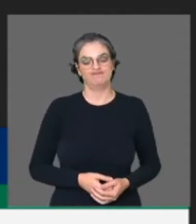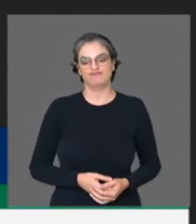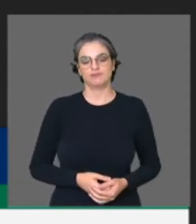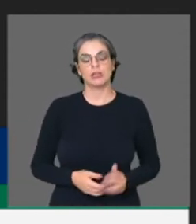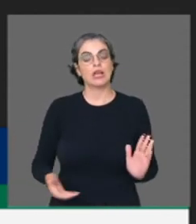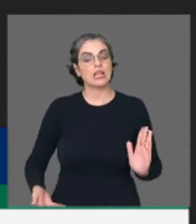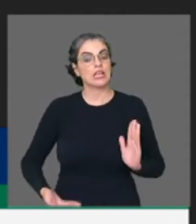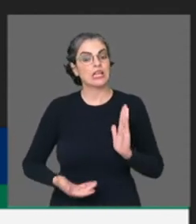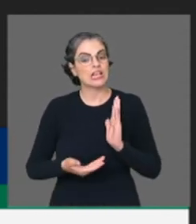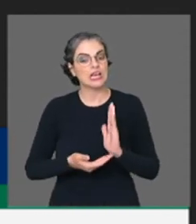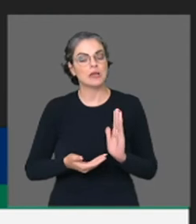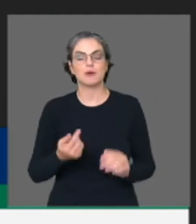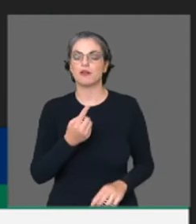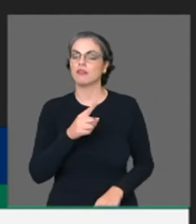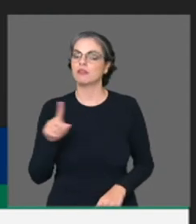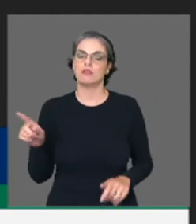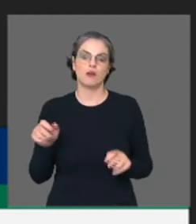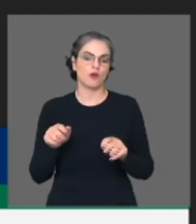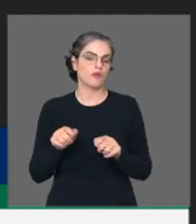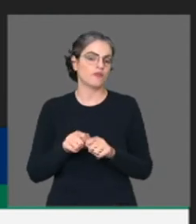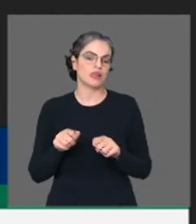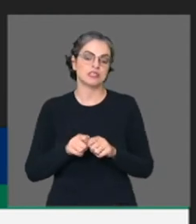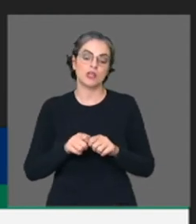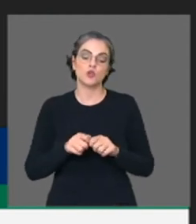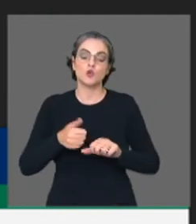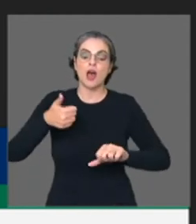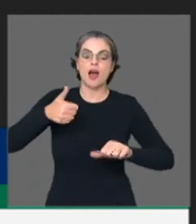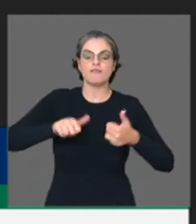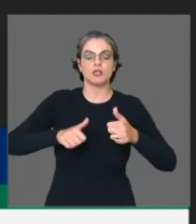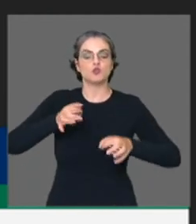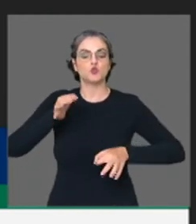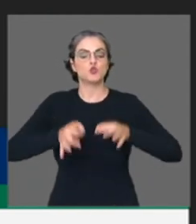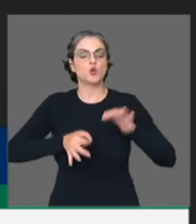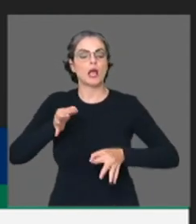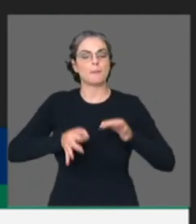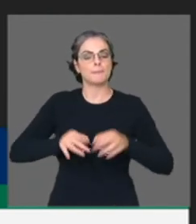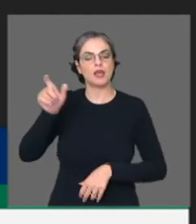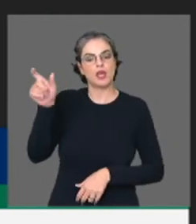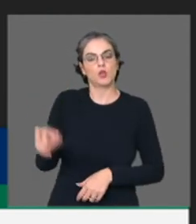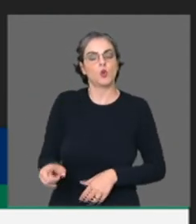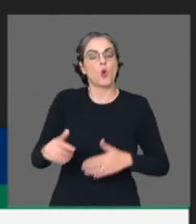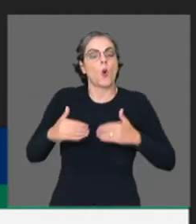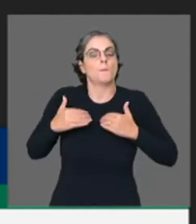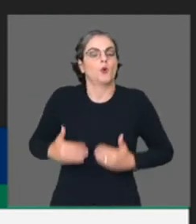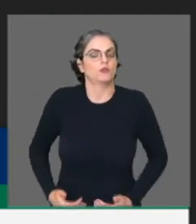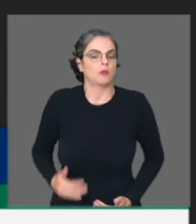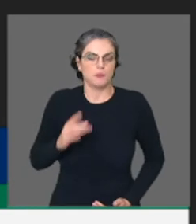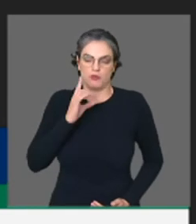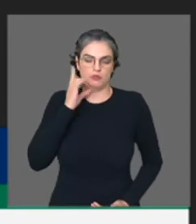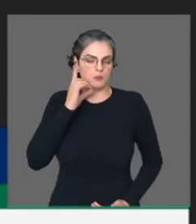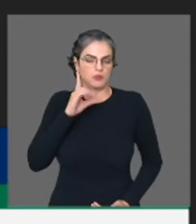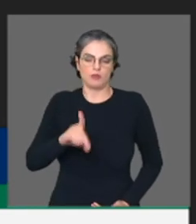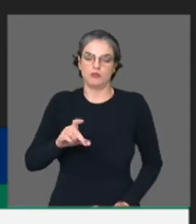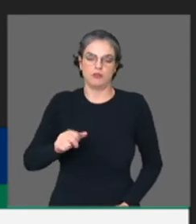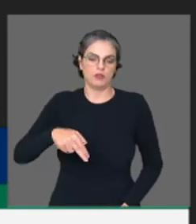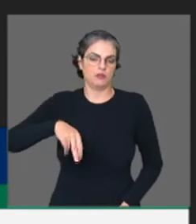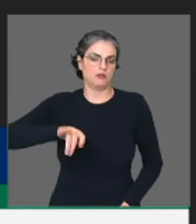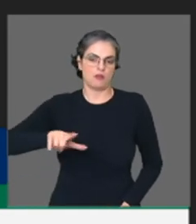não está fazendo o julgamento do comportamento do deputado federal Daniel Silveira.